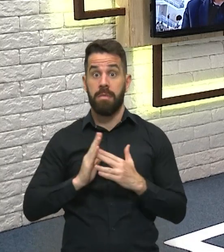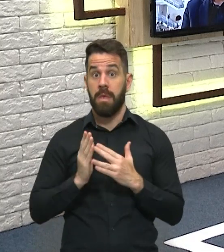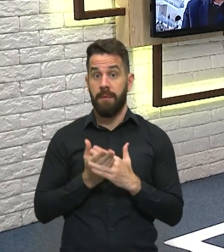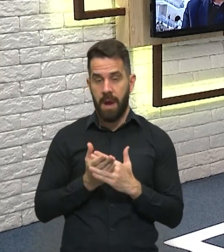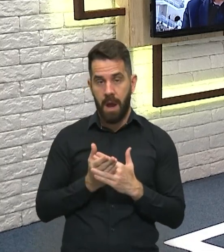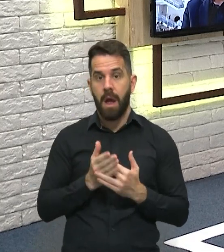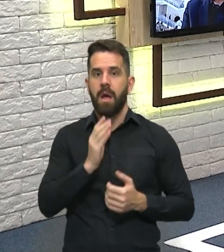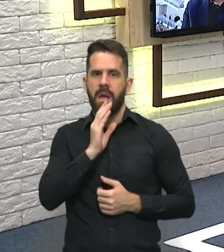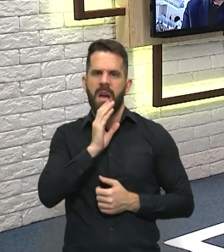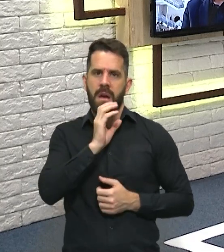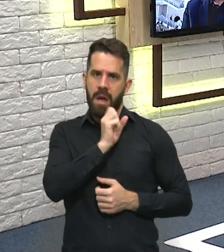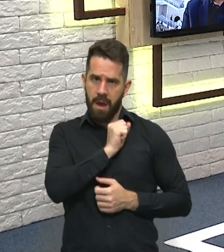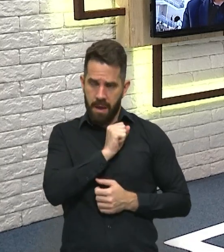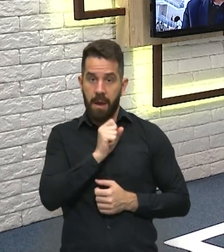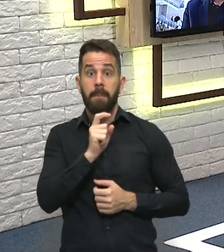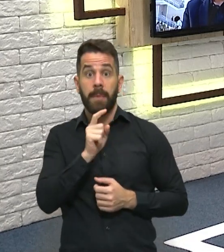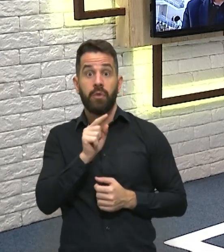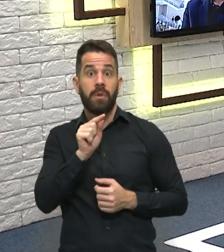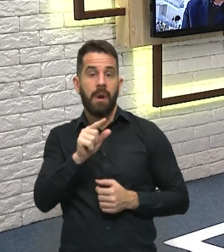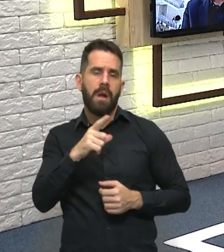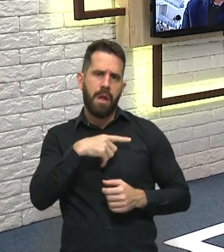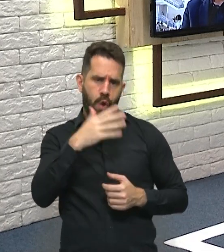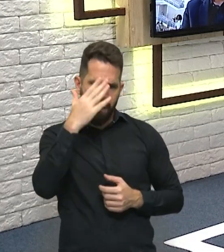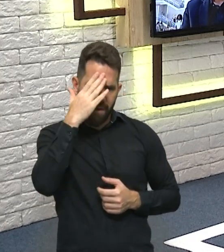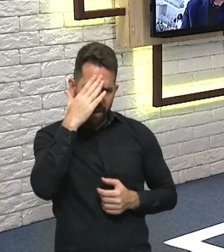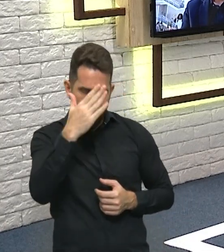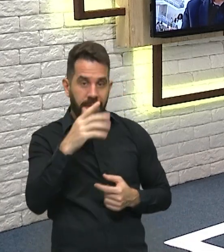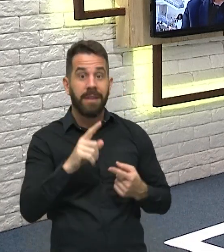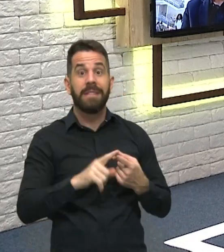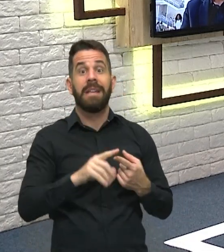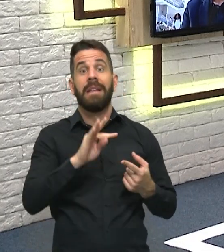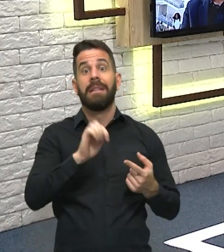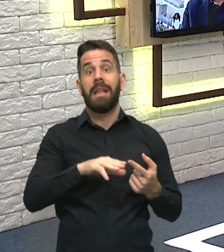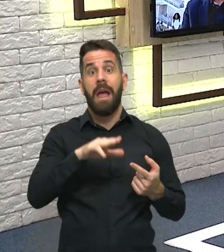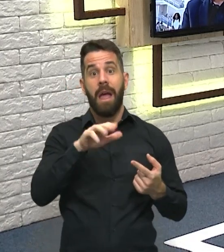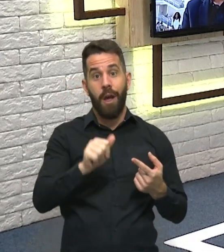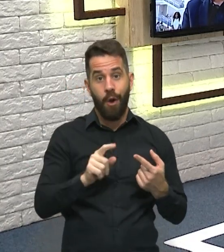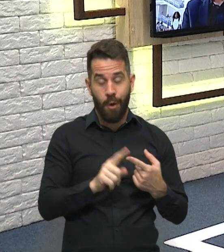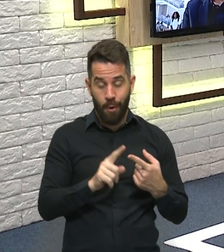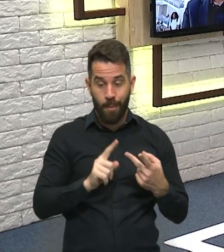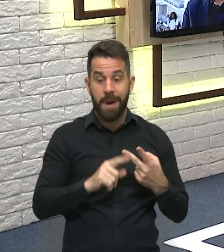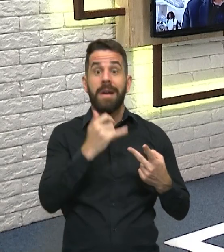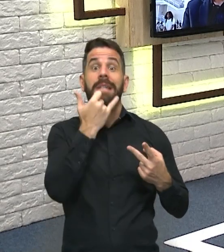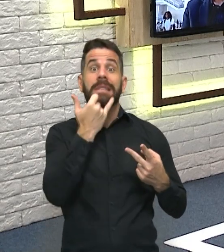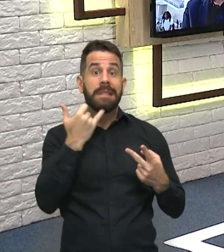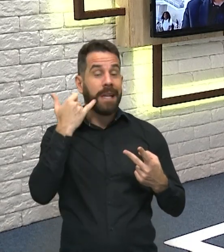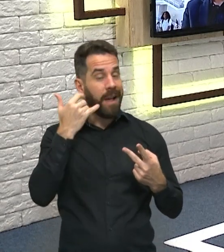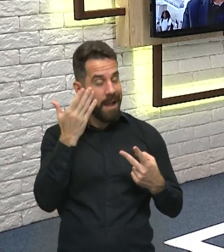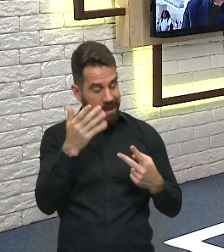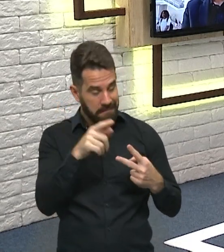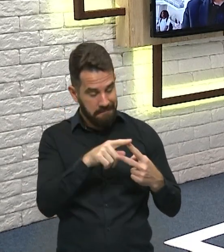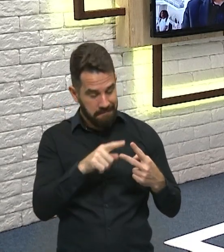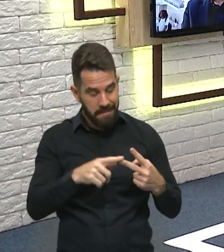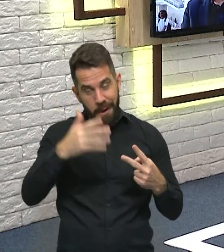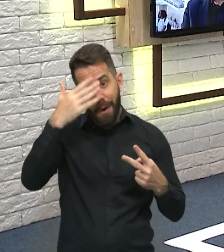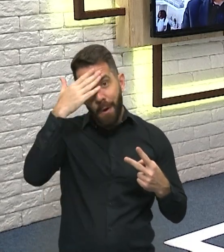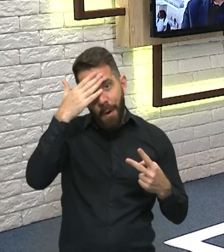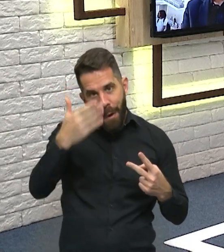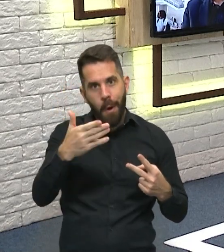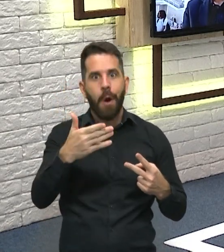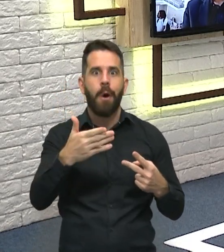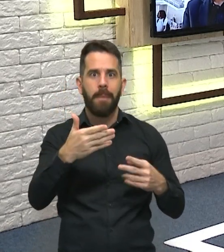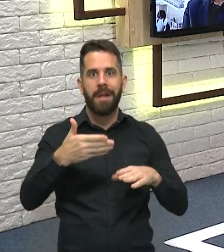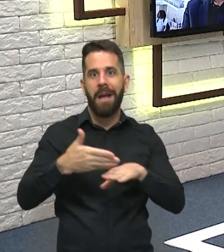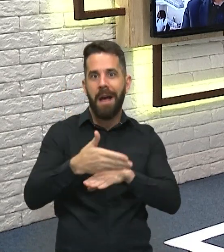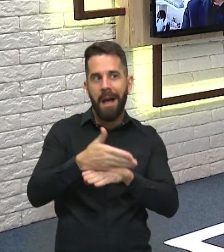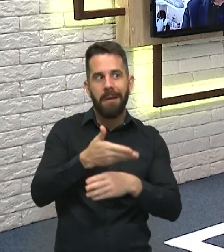para o final desse bloco. Quero muito agradecer aqui a presença da senhora, a presença também do professor Israel, mais uma vez contribuindo aqui com o nosso